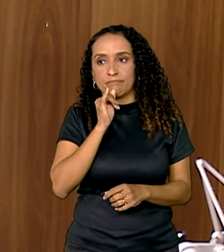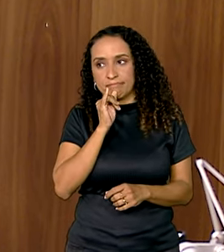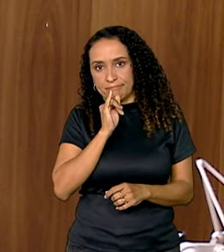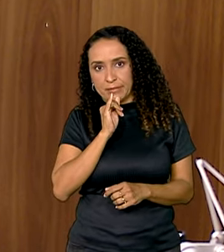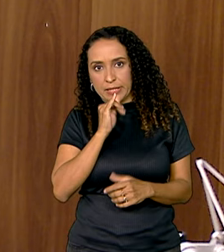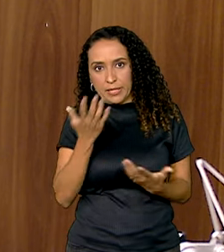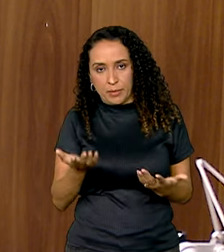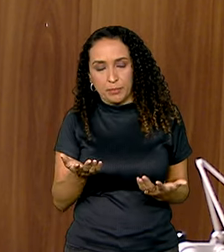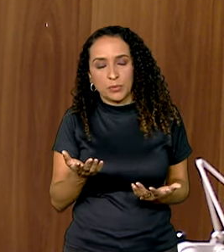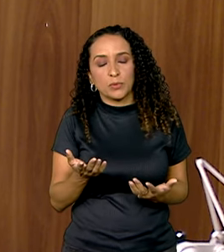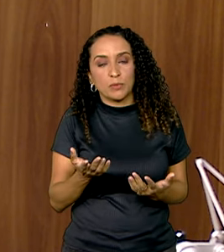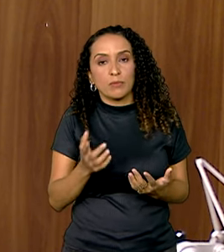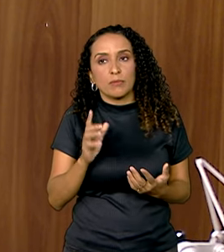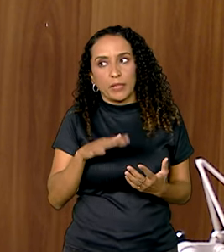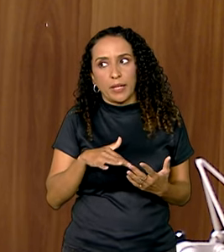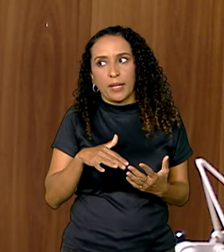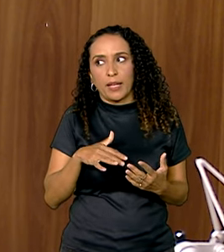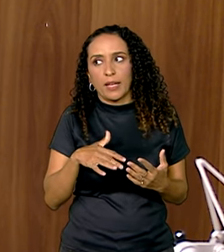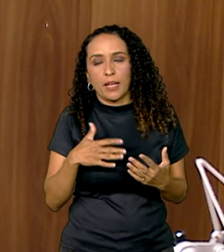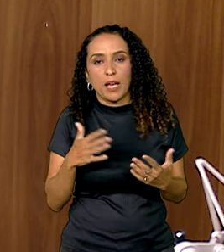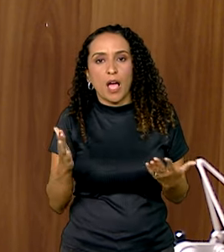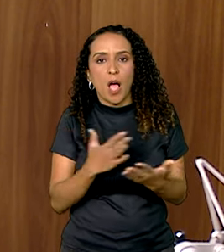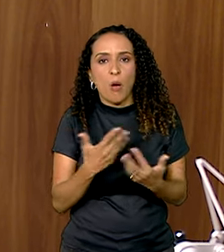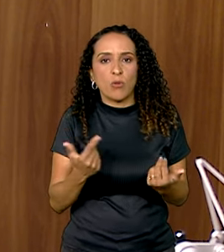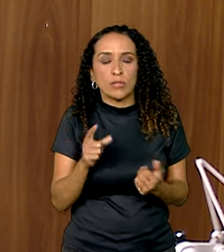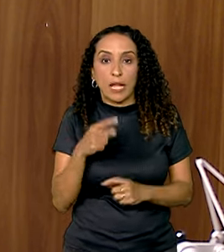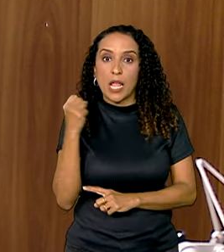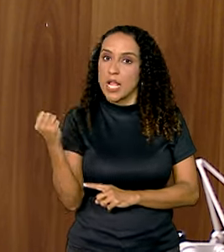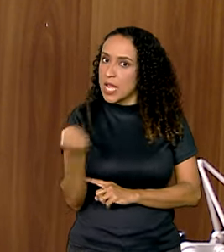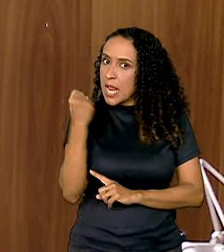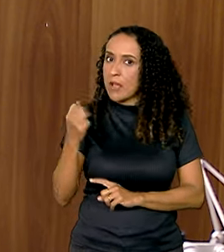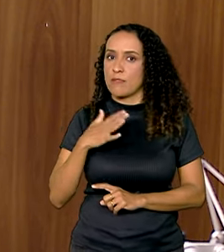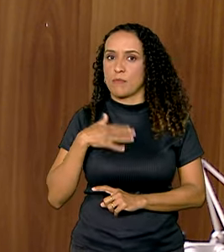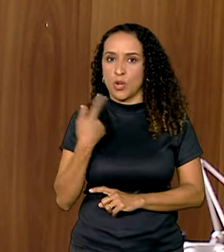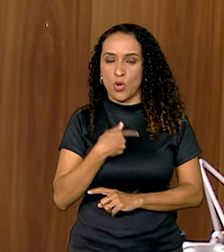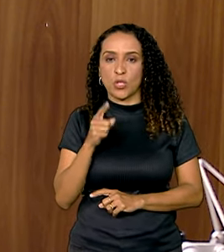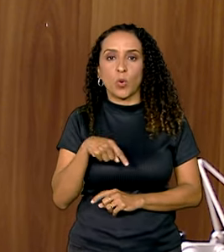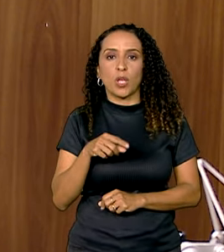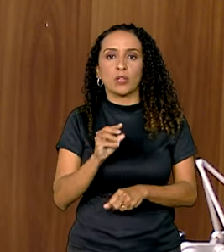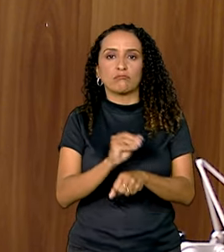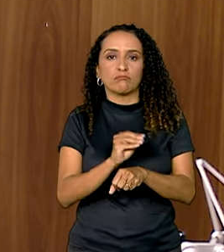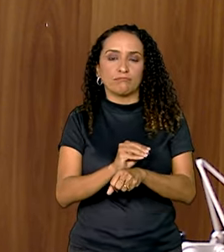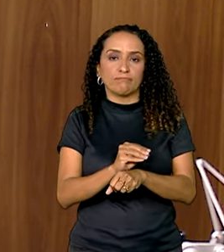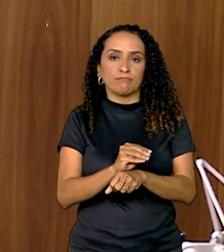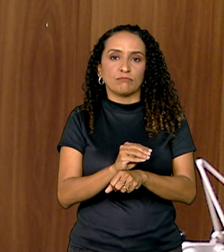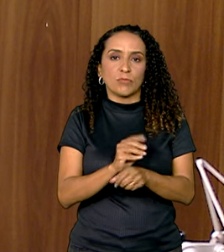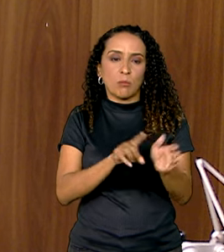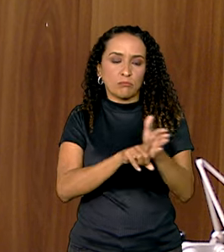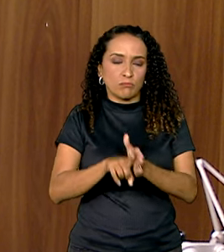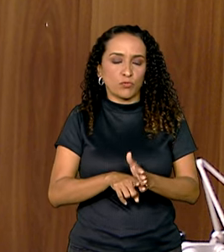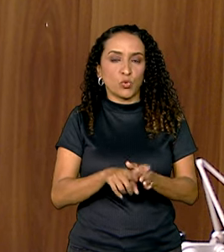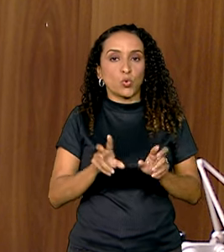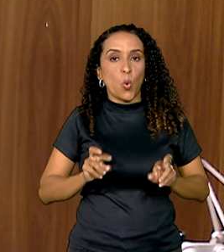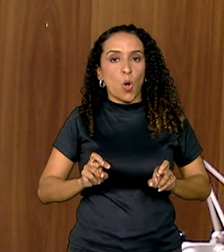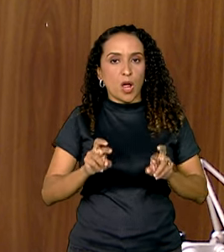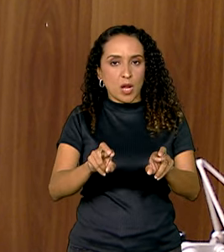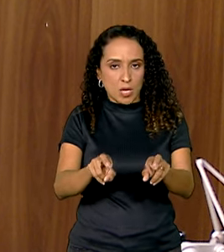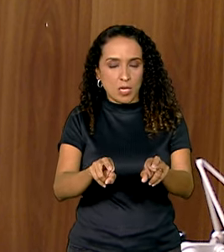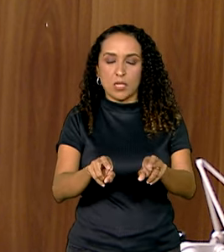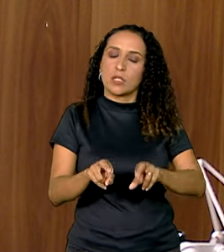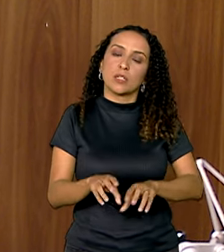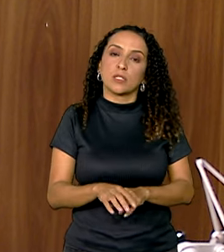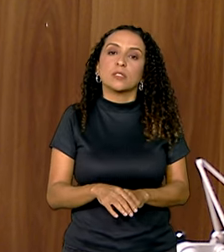um exemplo que é algo que é muito grave para nós, que é o tratamento do câncer.